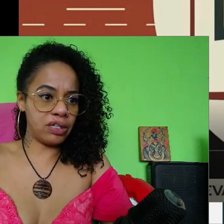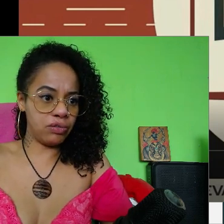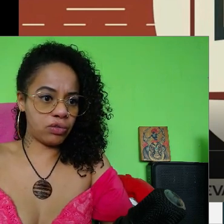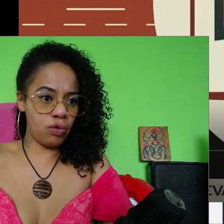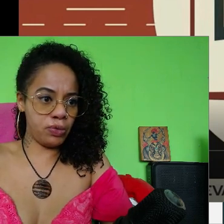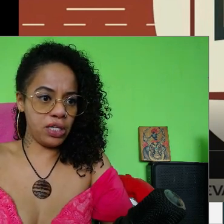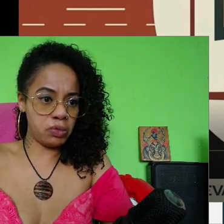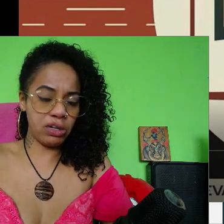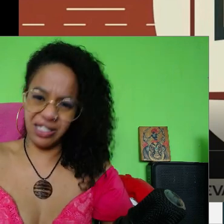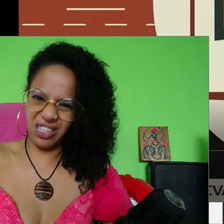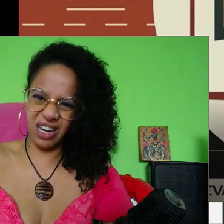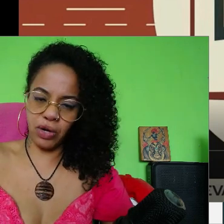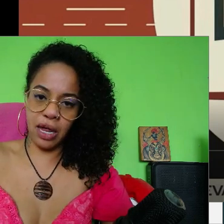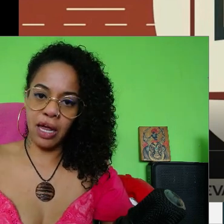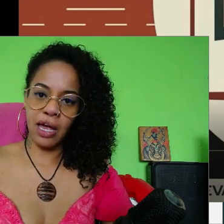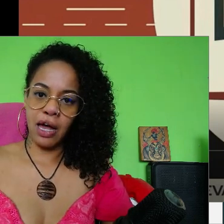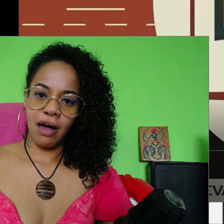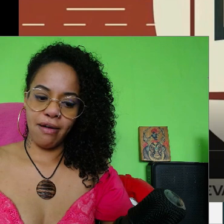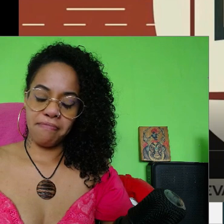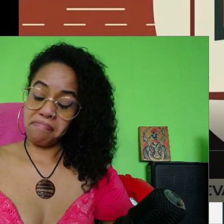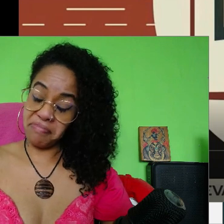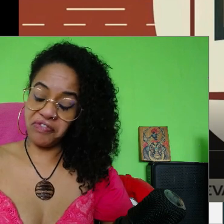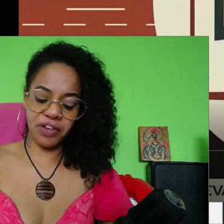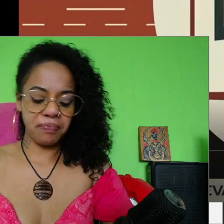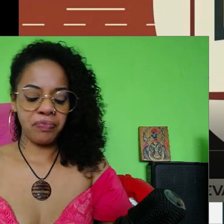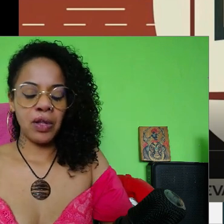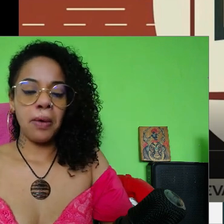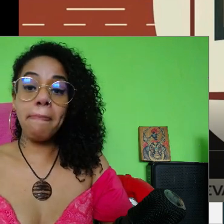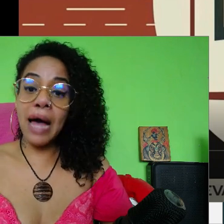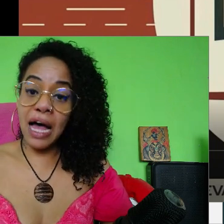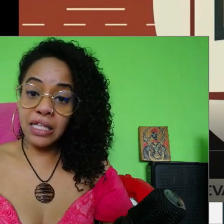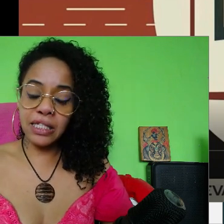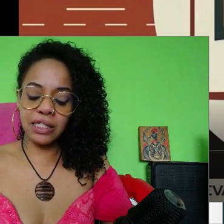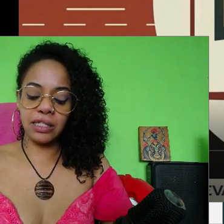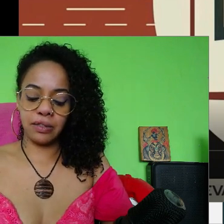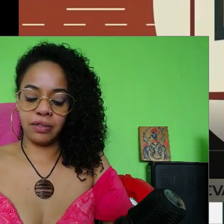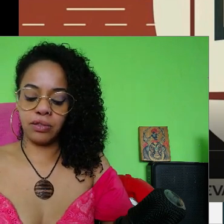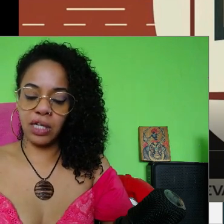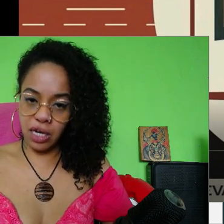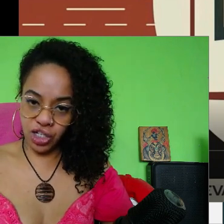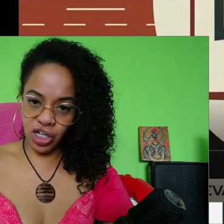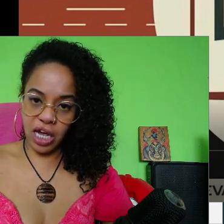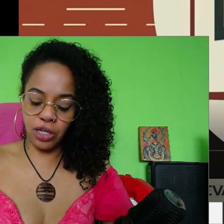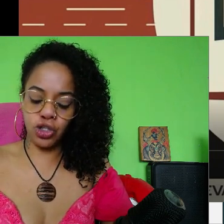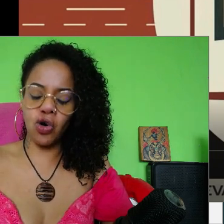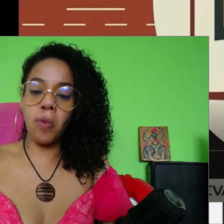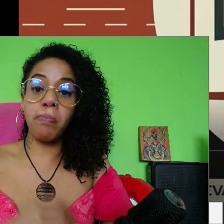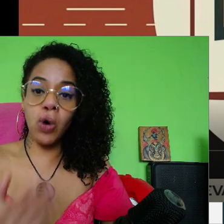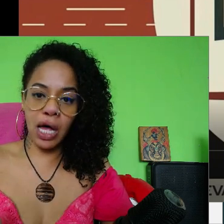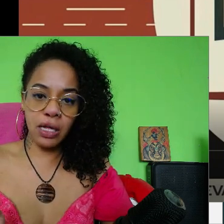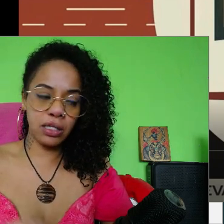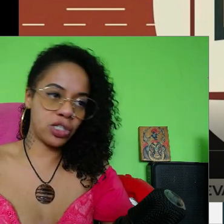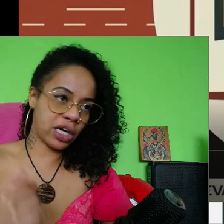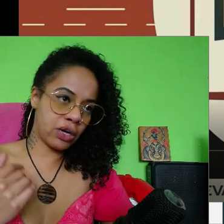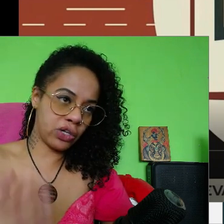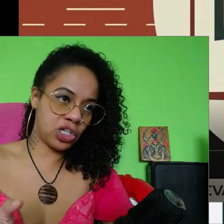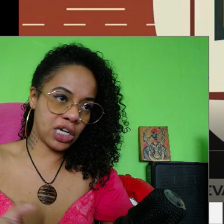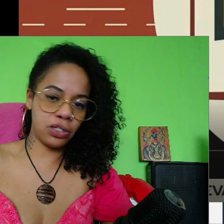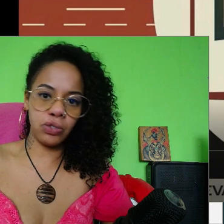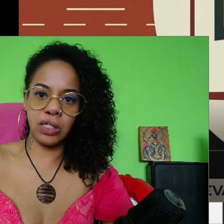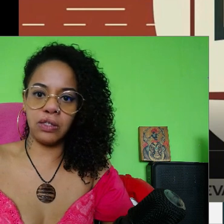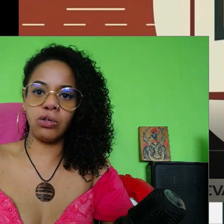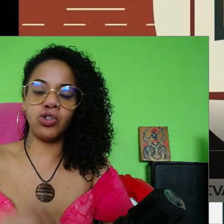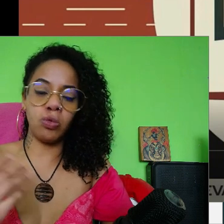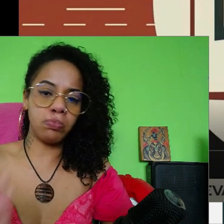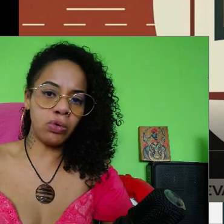do comunismo Que estranho né mas queria de reality show burra já quero